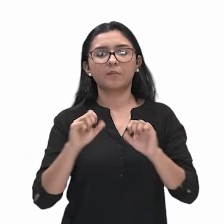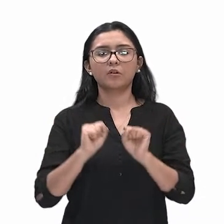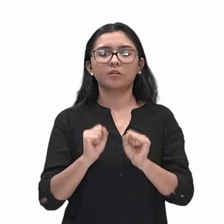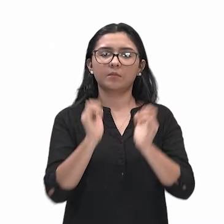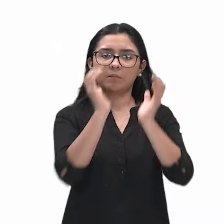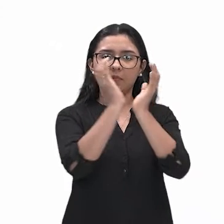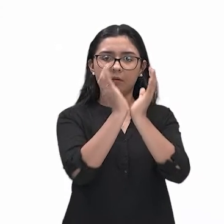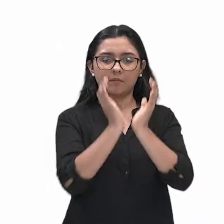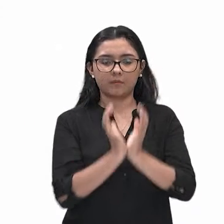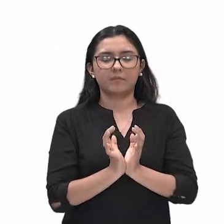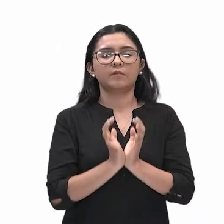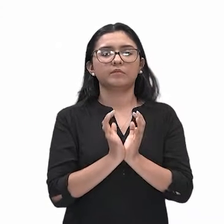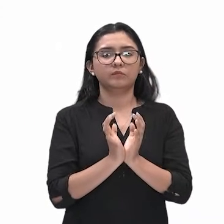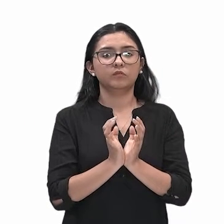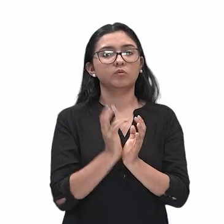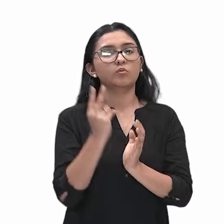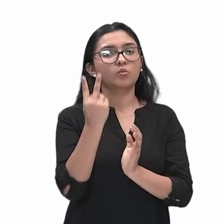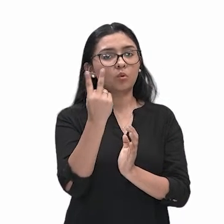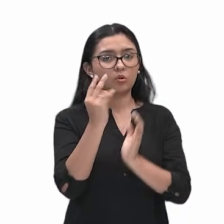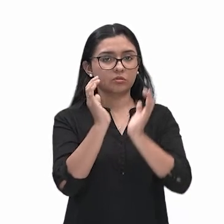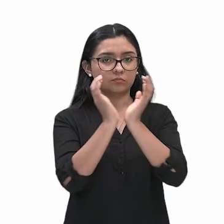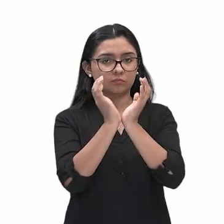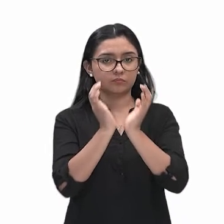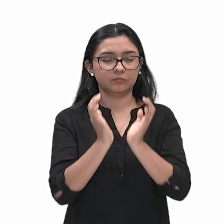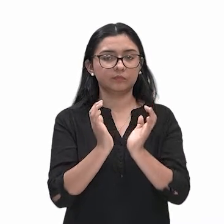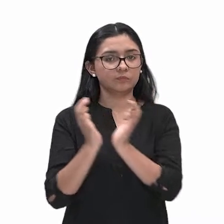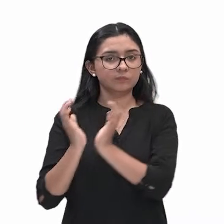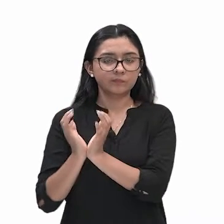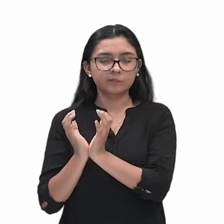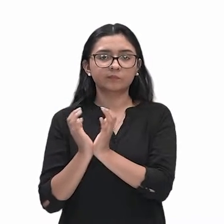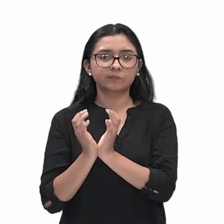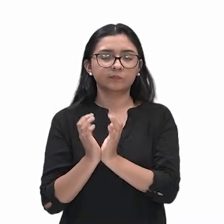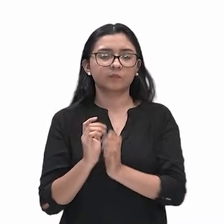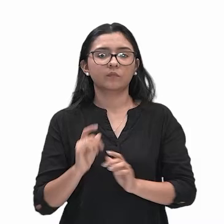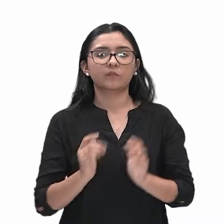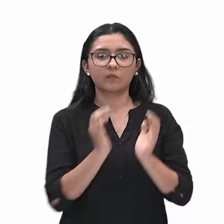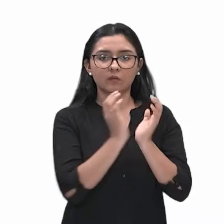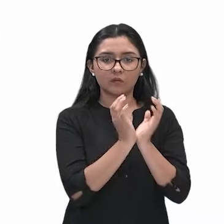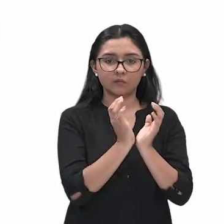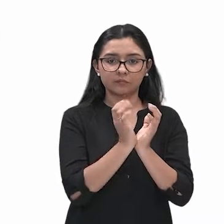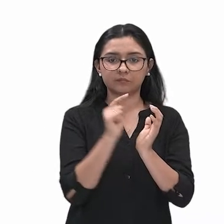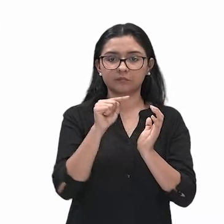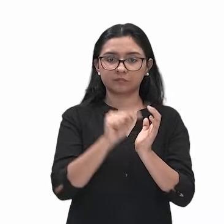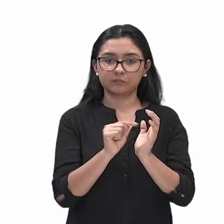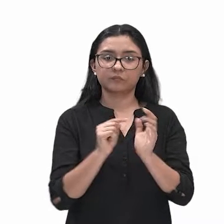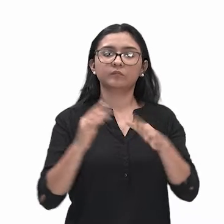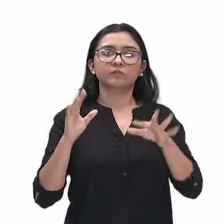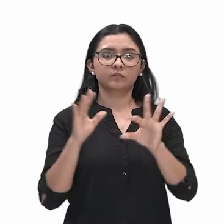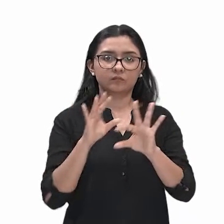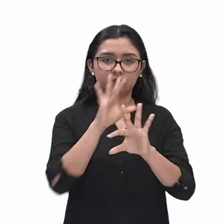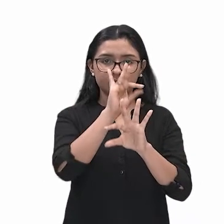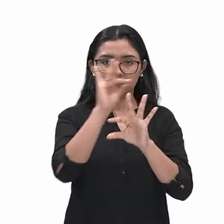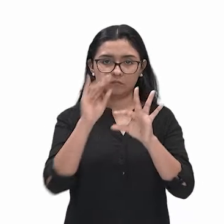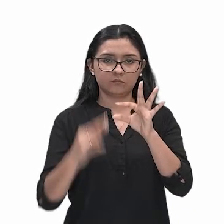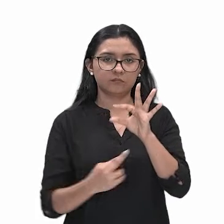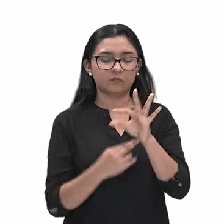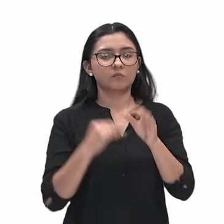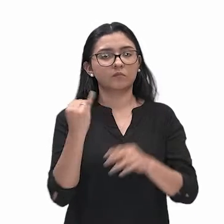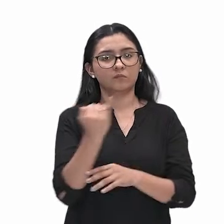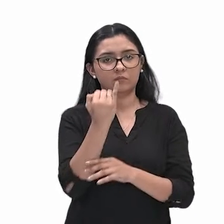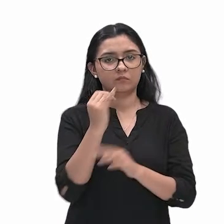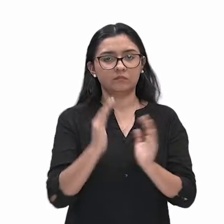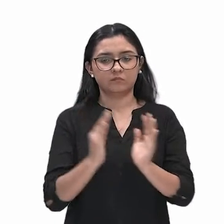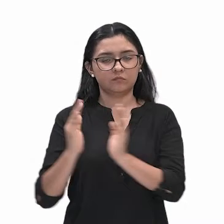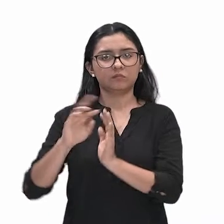classificar os aminoácidos em dois grandes grupos, tá? Os essenciais e os não essenciais,